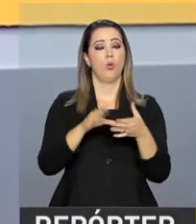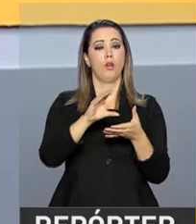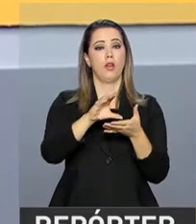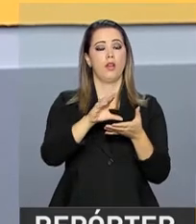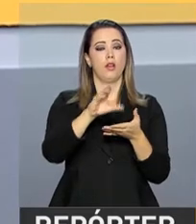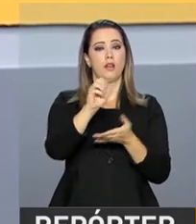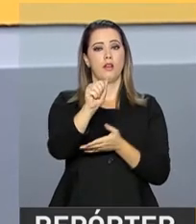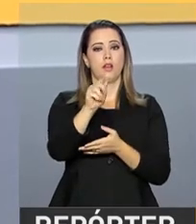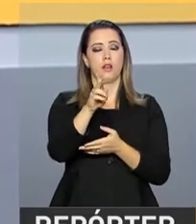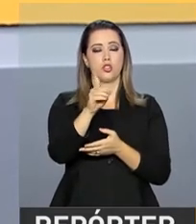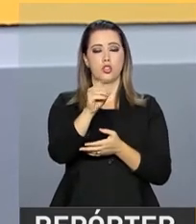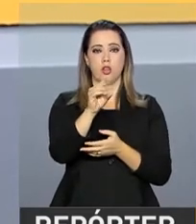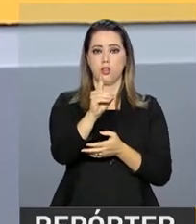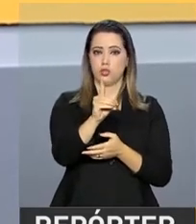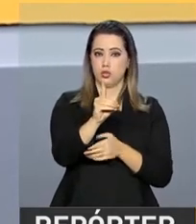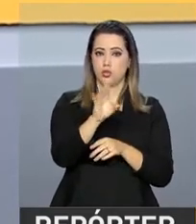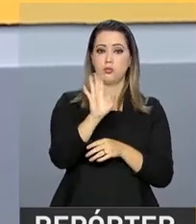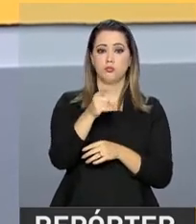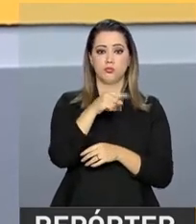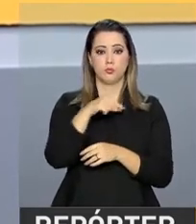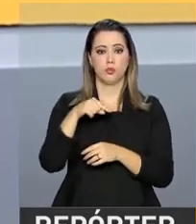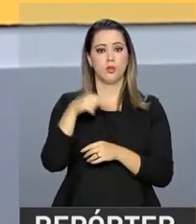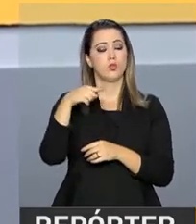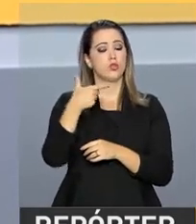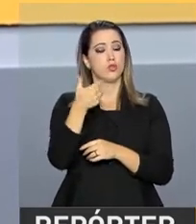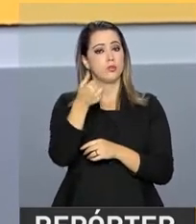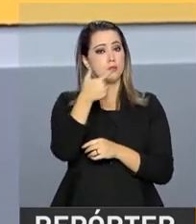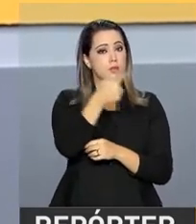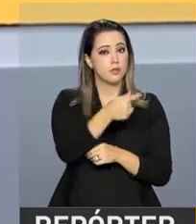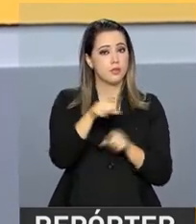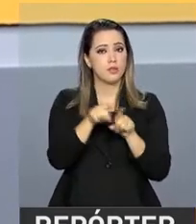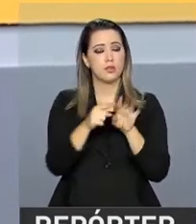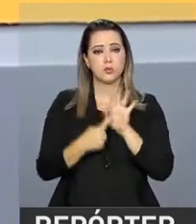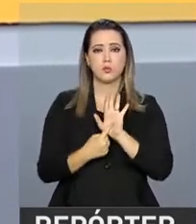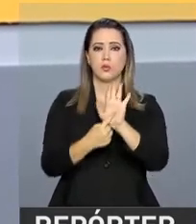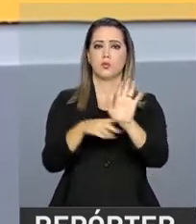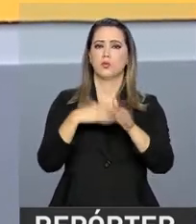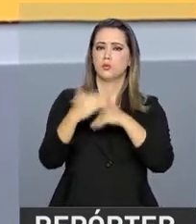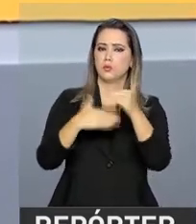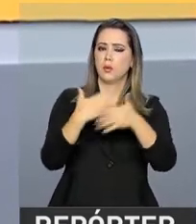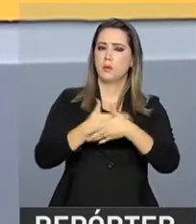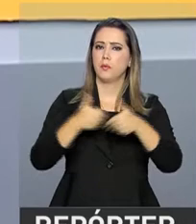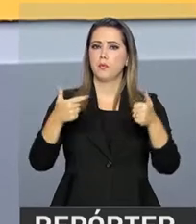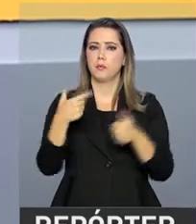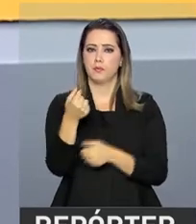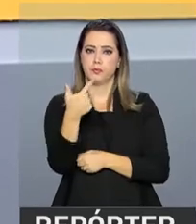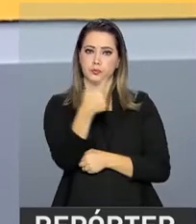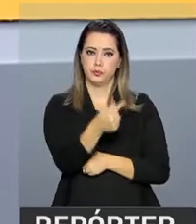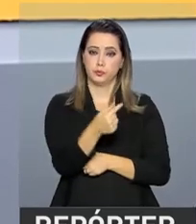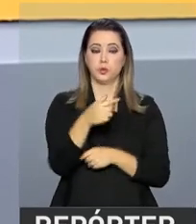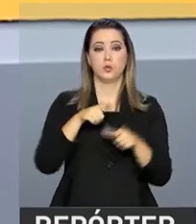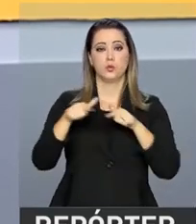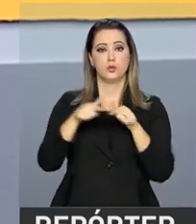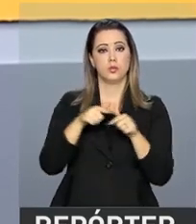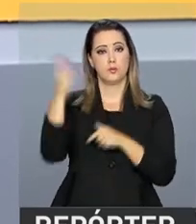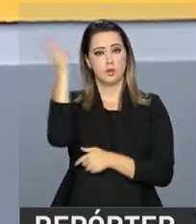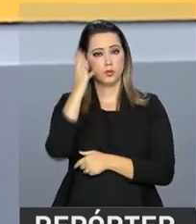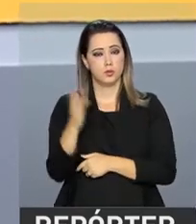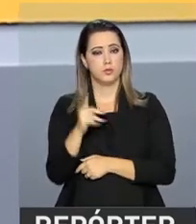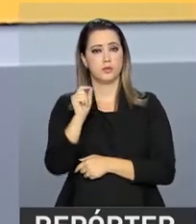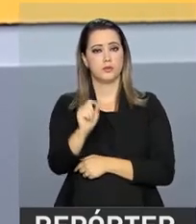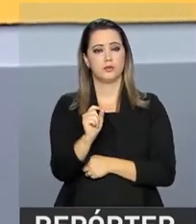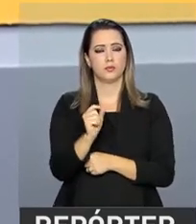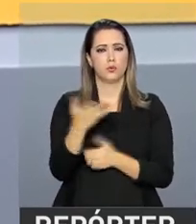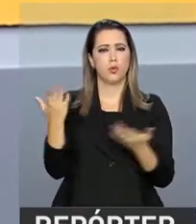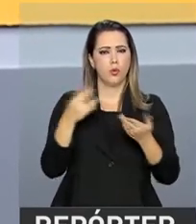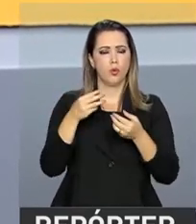de empregados e desempregados caged de 2017 confirmou a melhora do mercado de trabalho formal brasileiro segundo os números apresentados